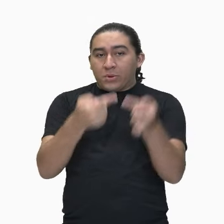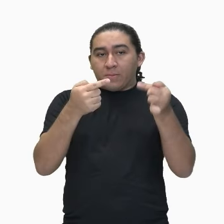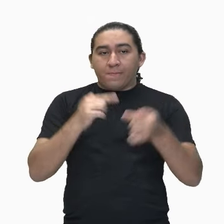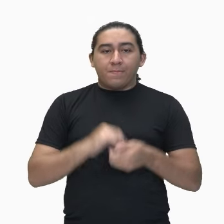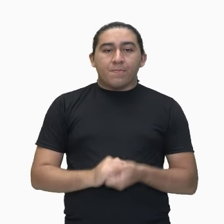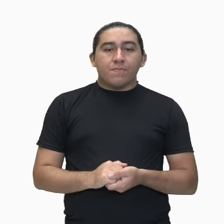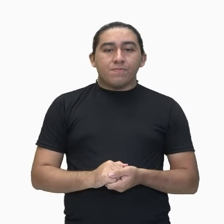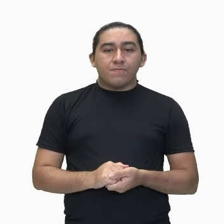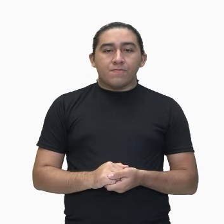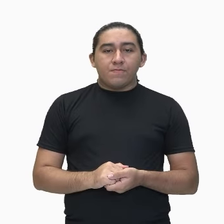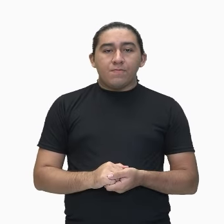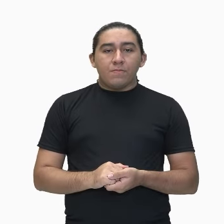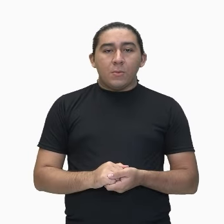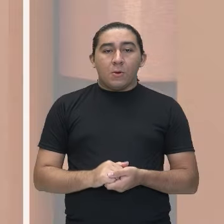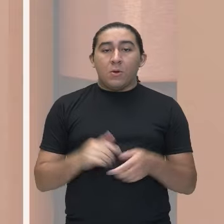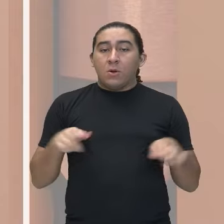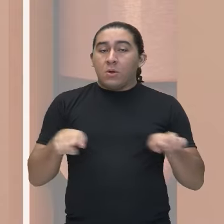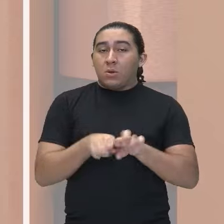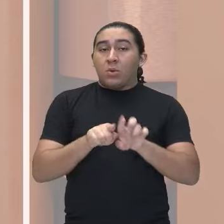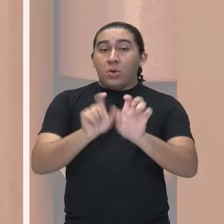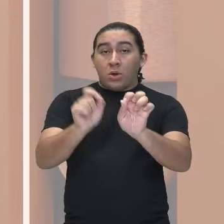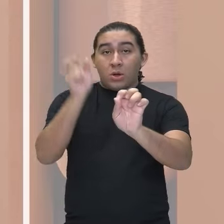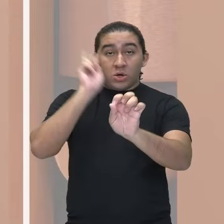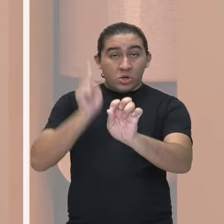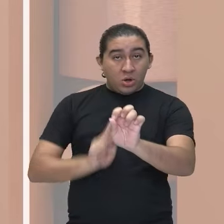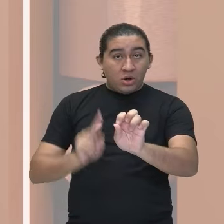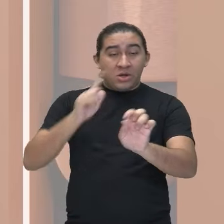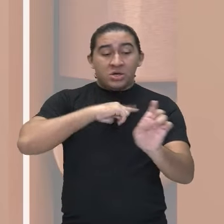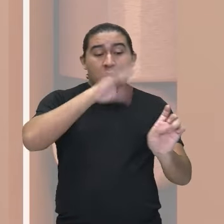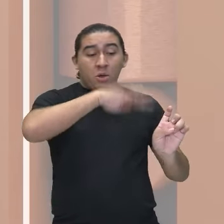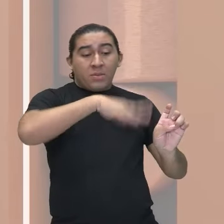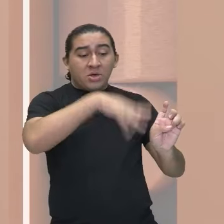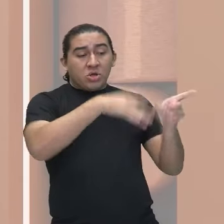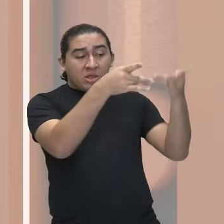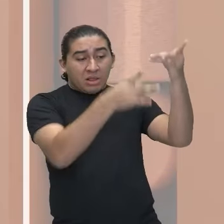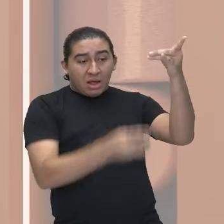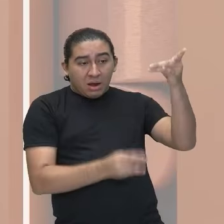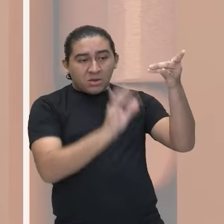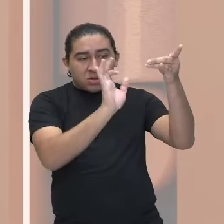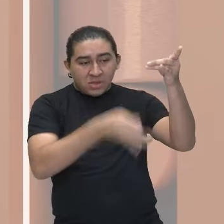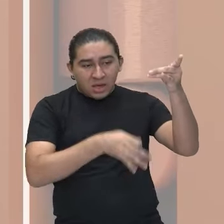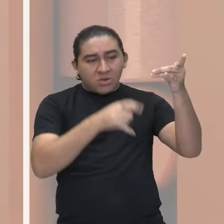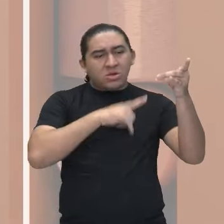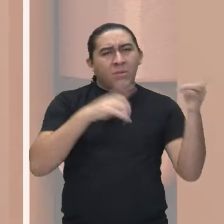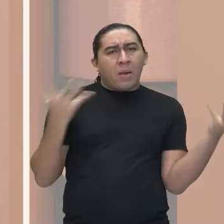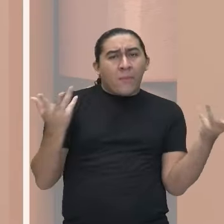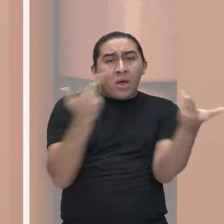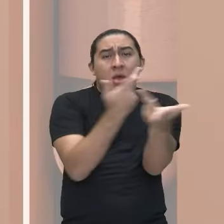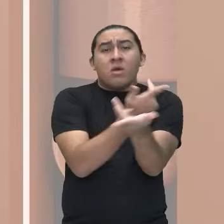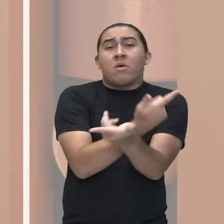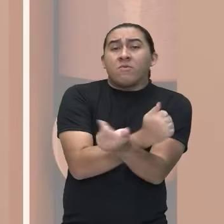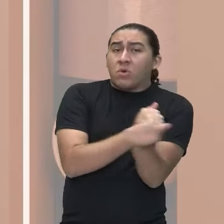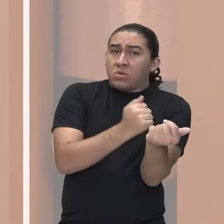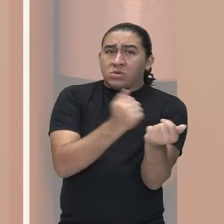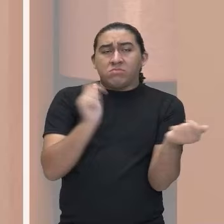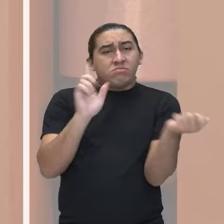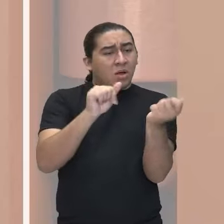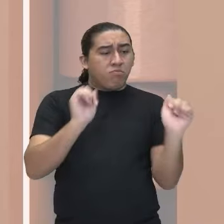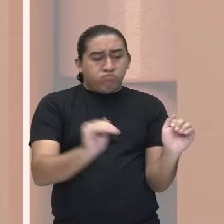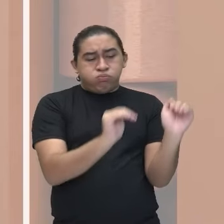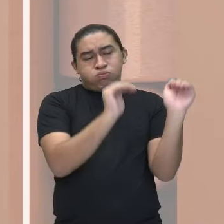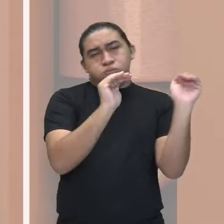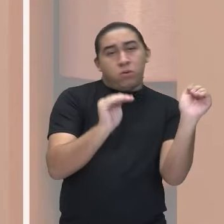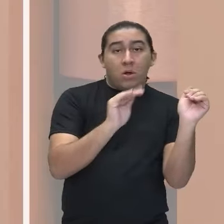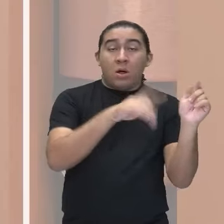né? Então, a história era contada de um jeito, de uma maneira, né, fantasiosa, como são os